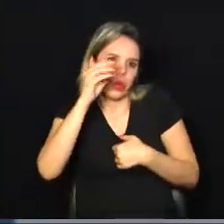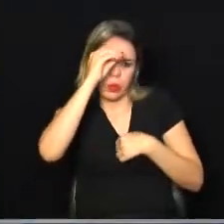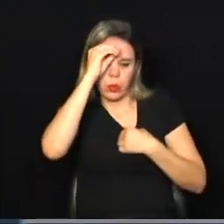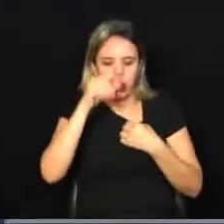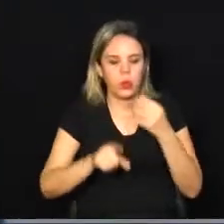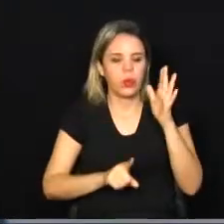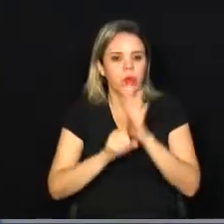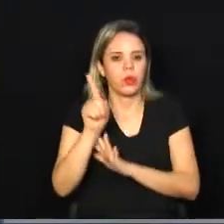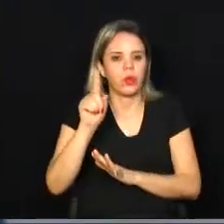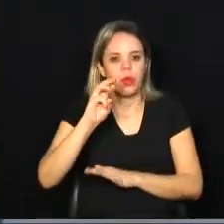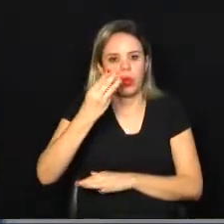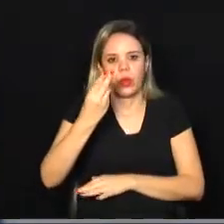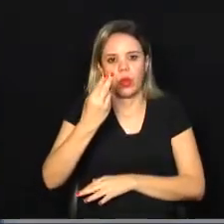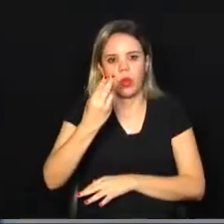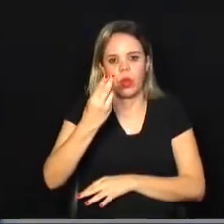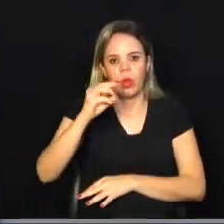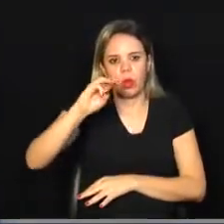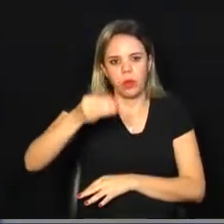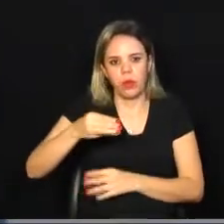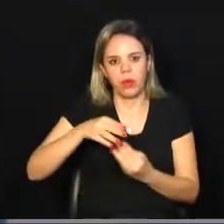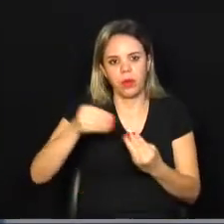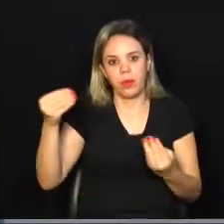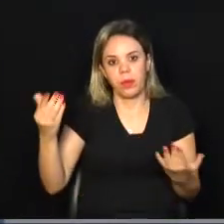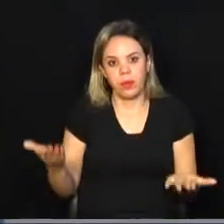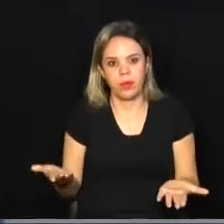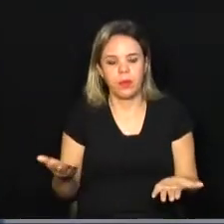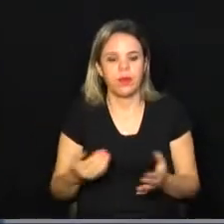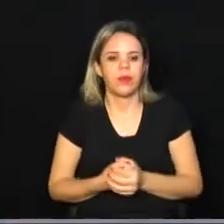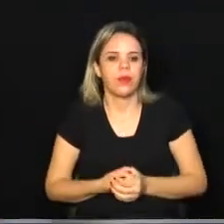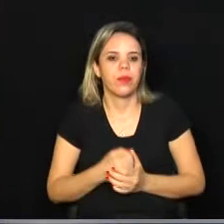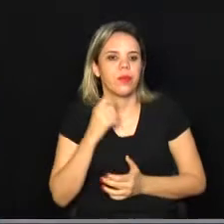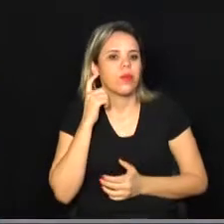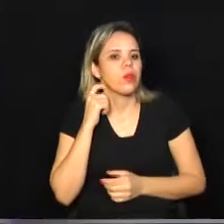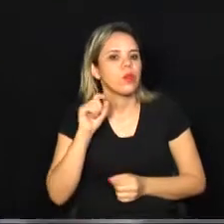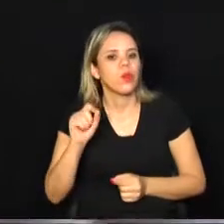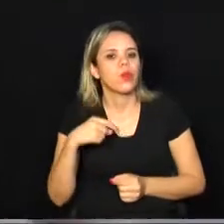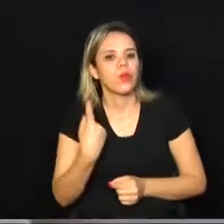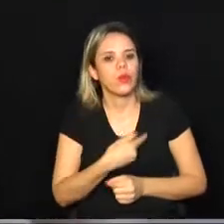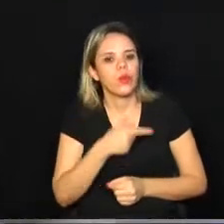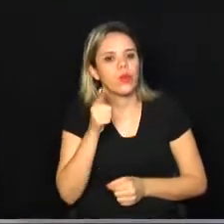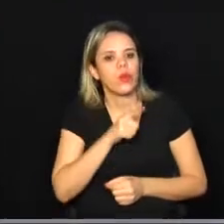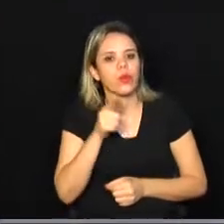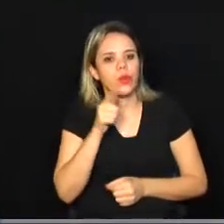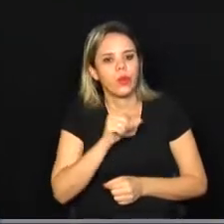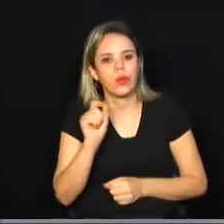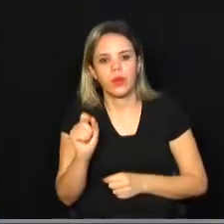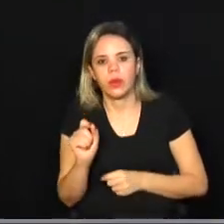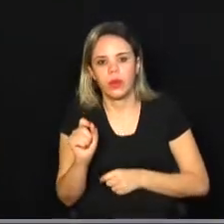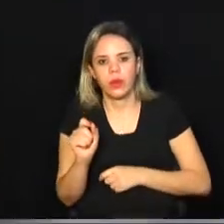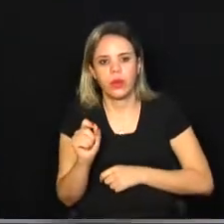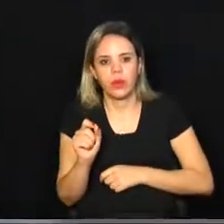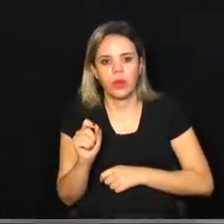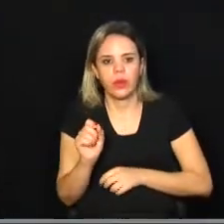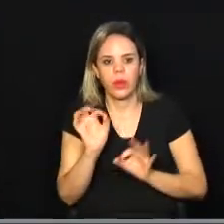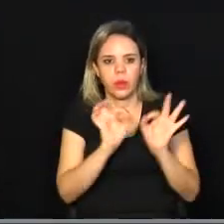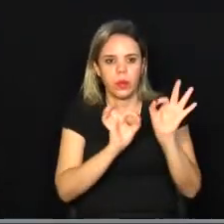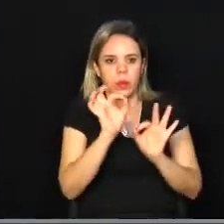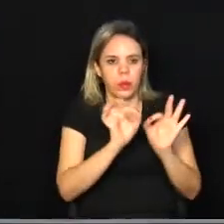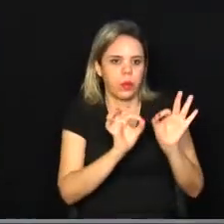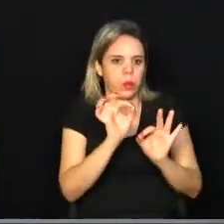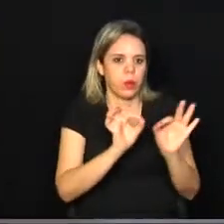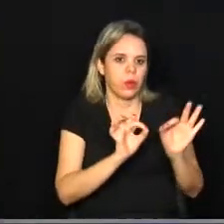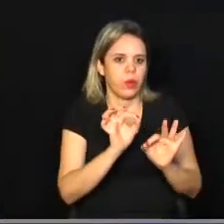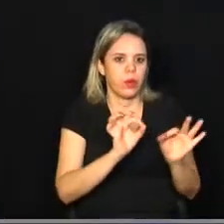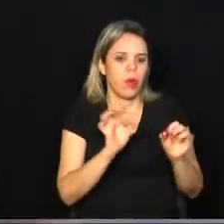pergunta de 2 milhões de dólares aí, Sim. né? Agora, o que a gente consegue é regular